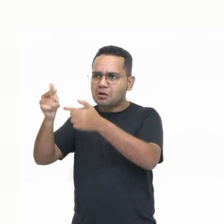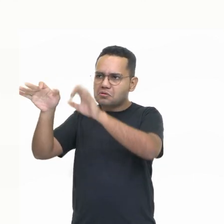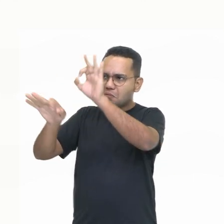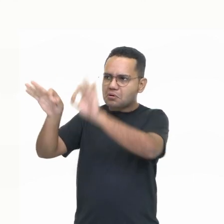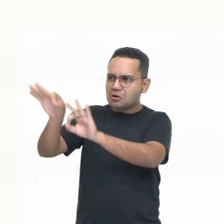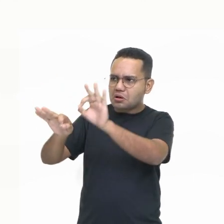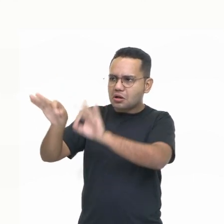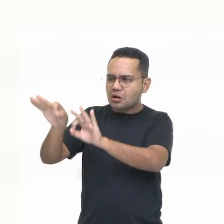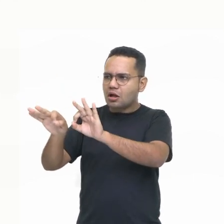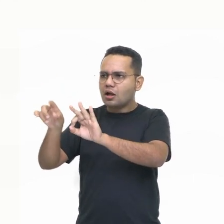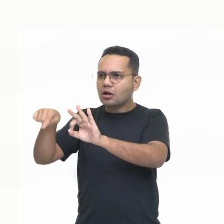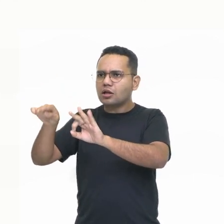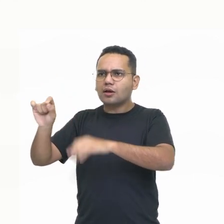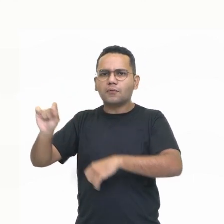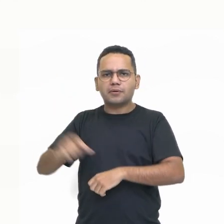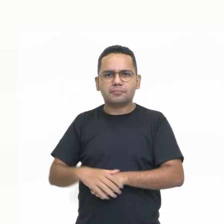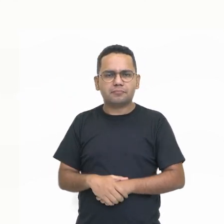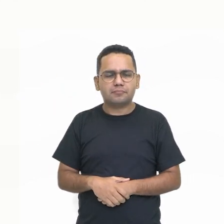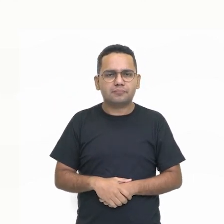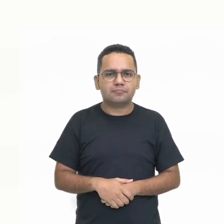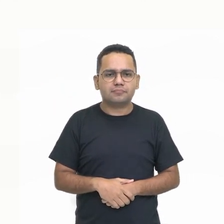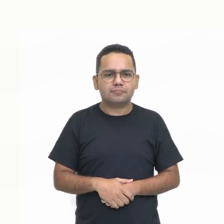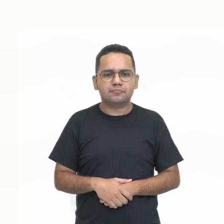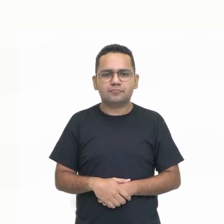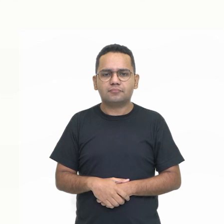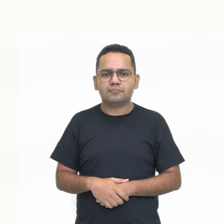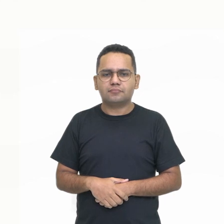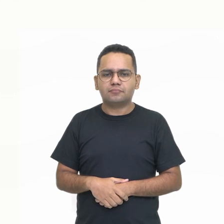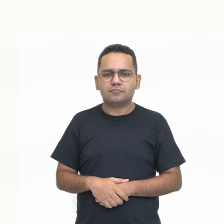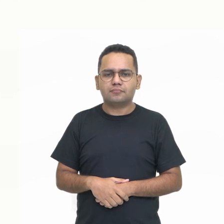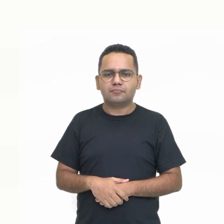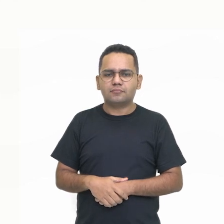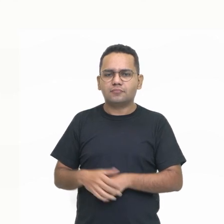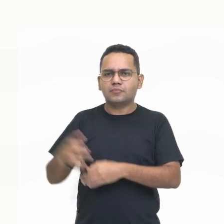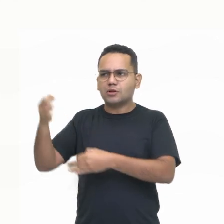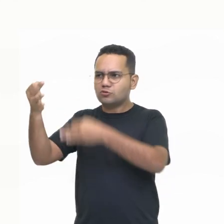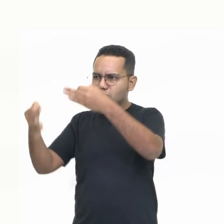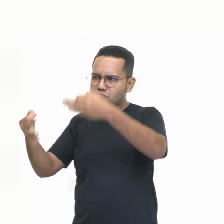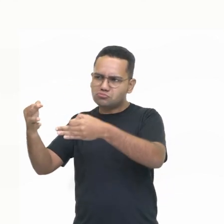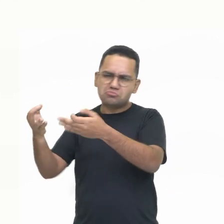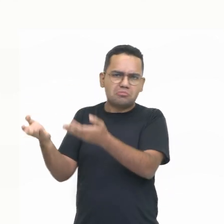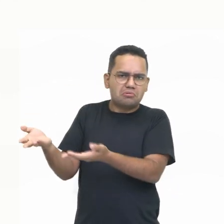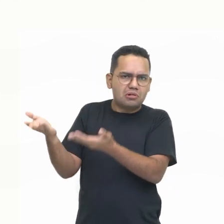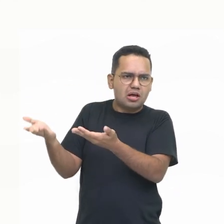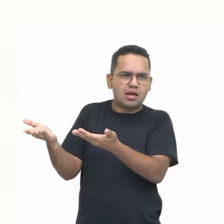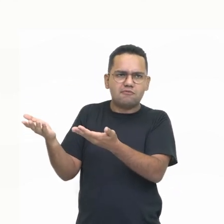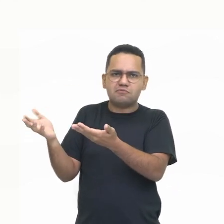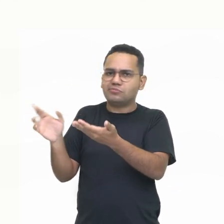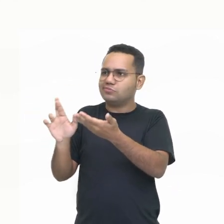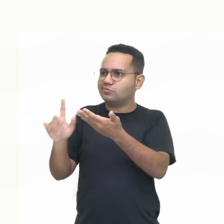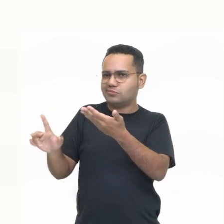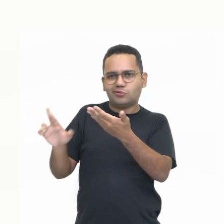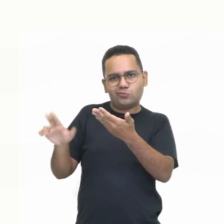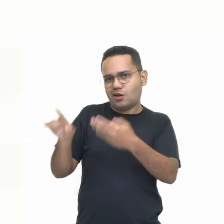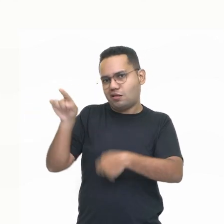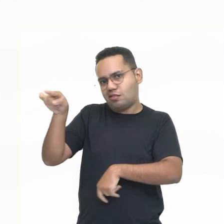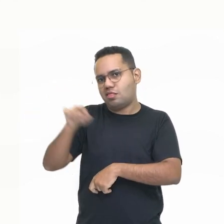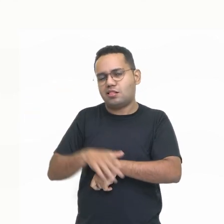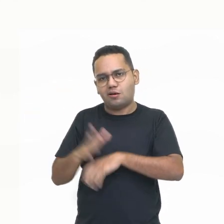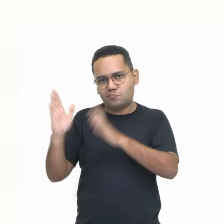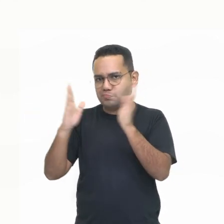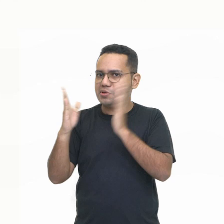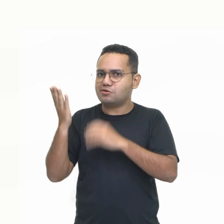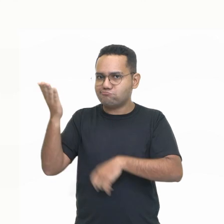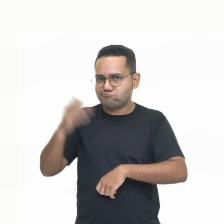organizado, mas isso não quer dizer que ele é um trabalho justo, leve. Não, muito pelo contrário. Você vai